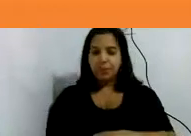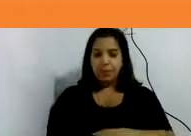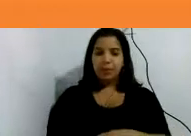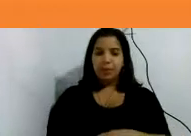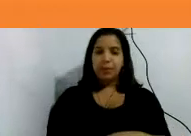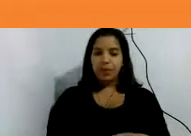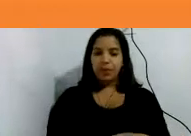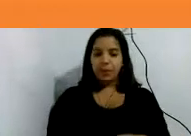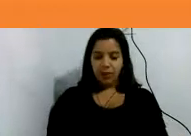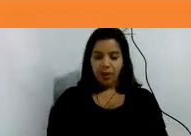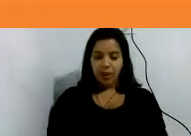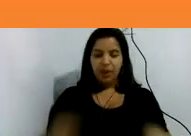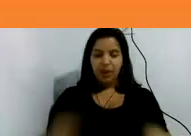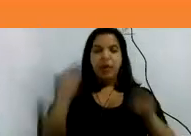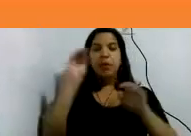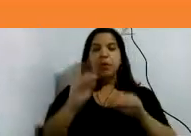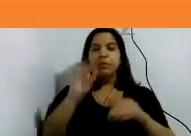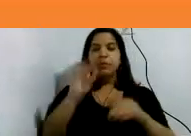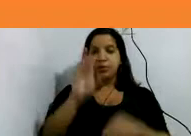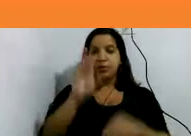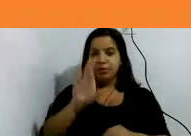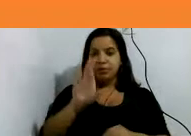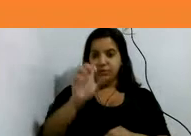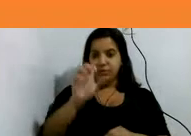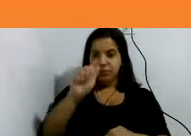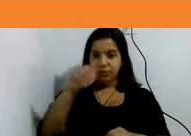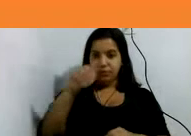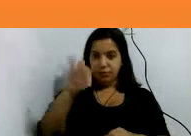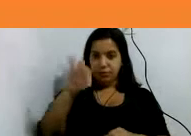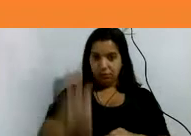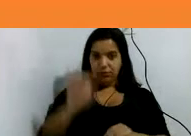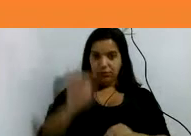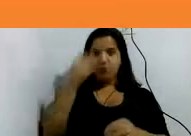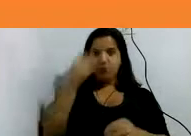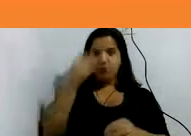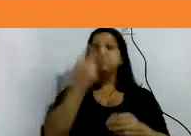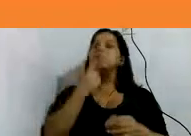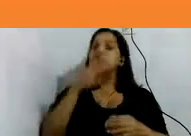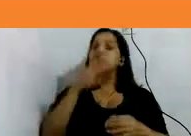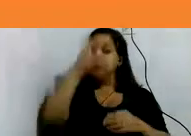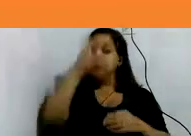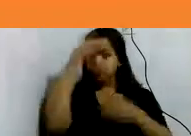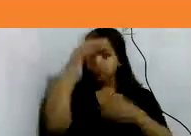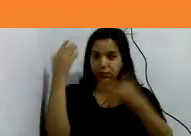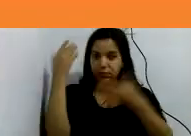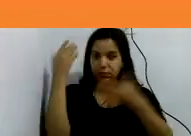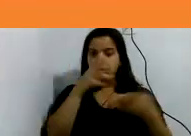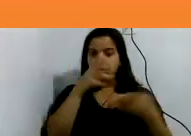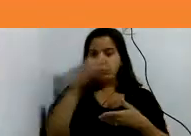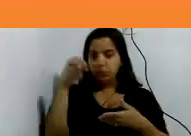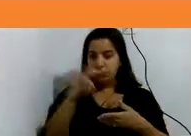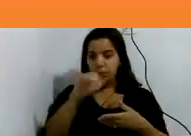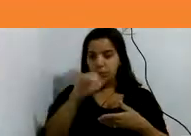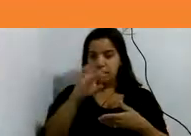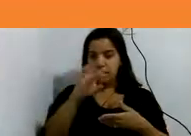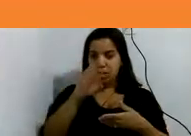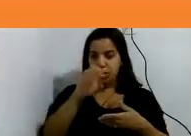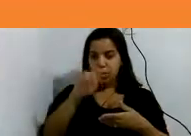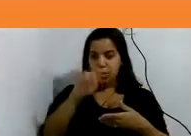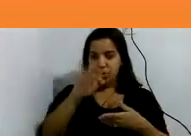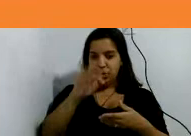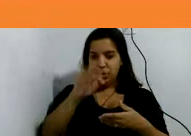é esse. A gente vai aplicar o reagente, a gota do paciente. Então, a gente coloca 50 microlitros da suspensão